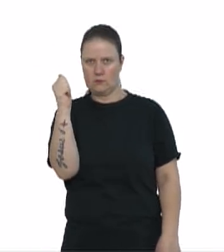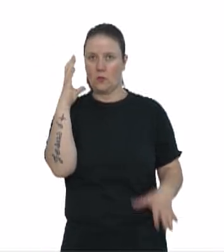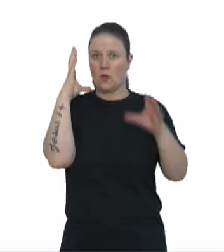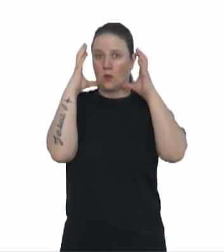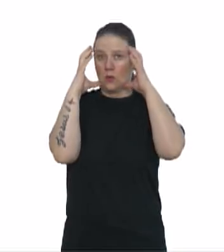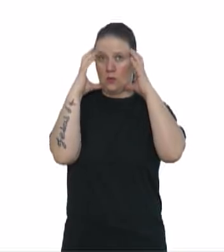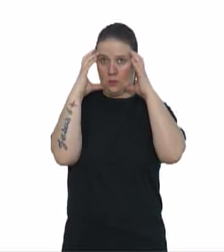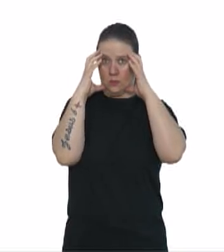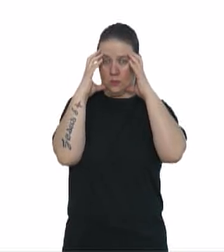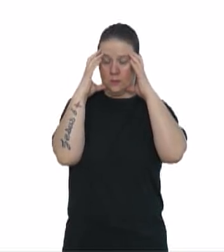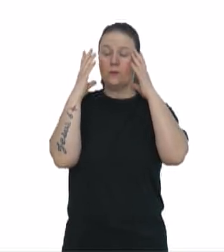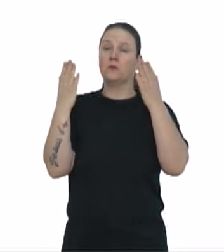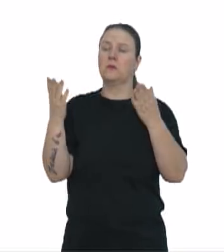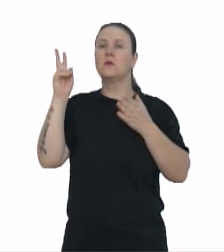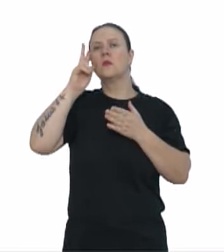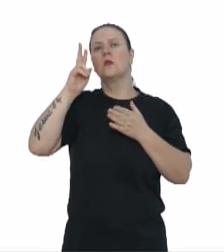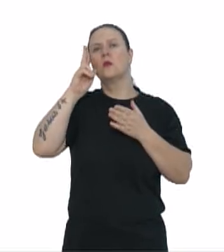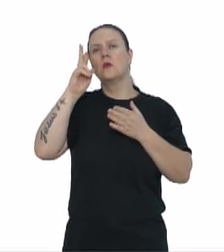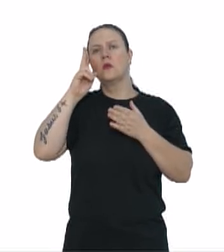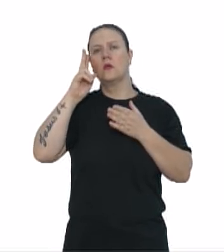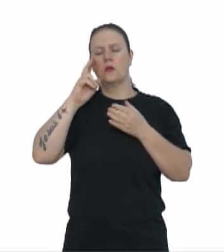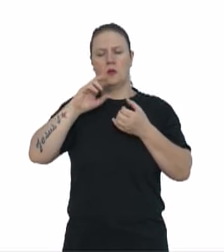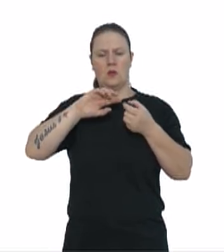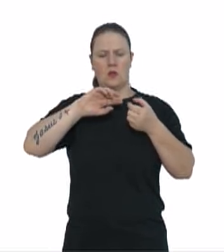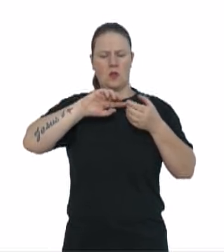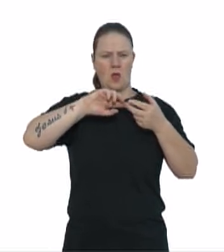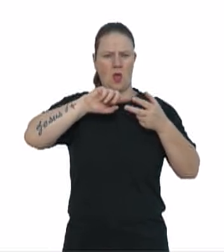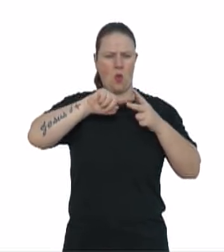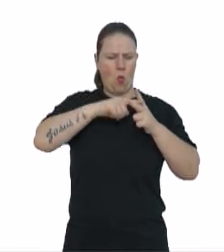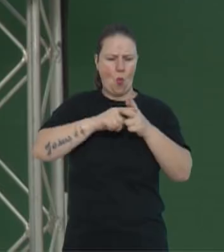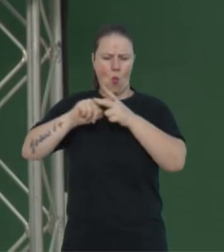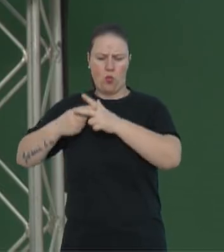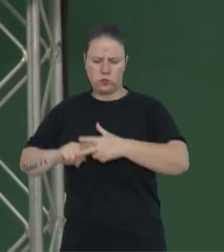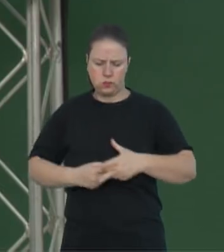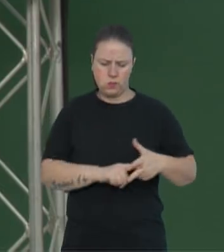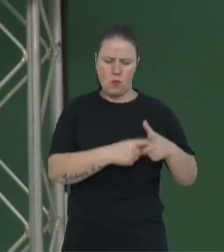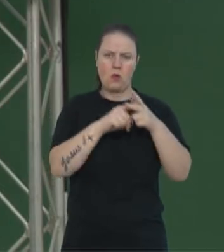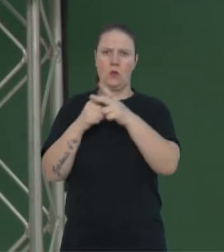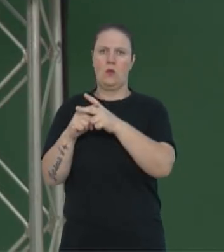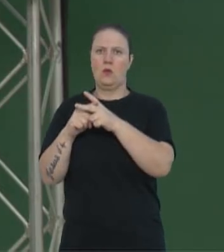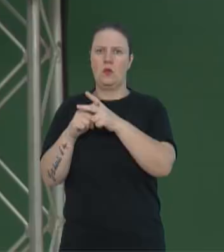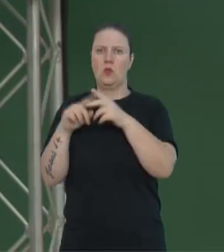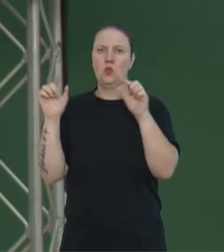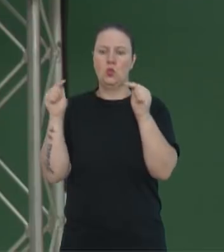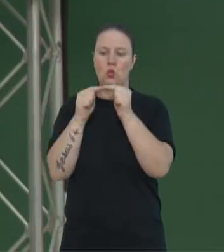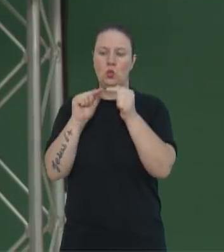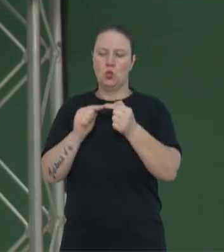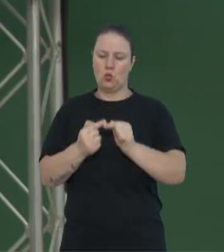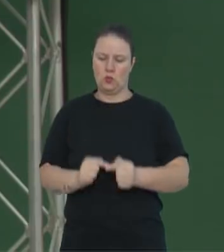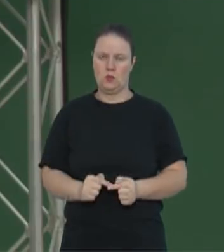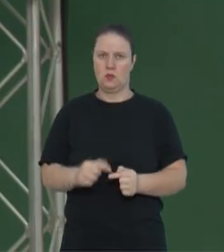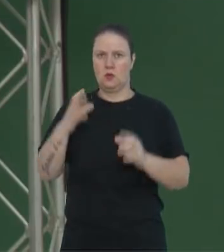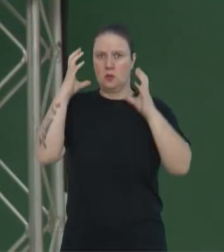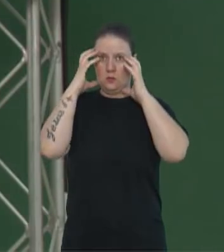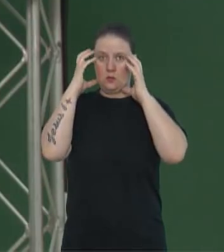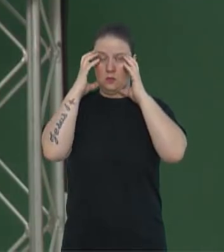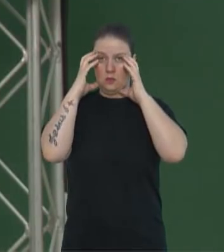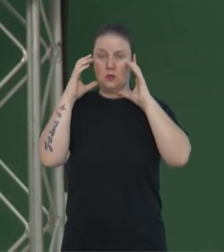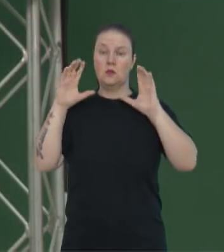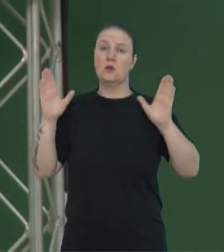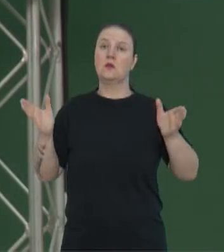mecânica. Ela lembra engrenagem, ferramenta, isso associado a uma cabeça. E espírito do